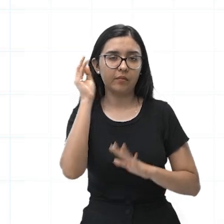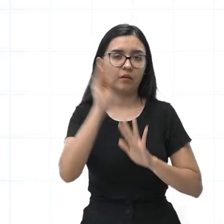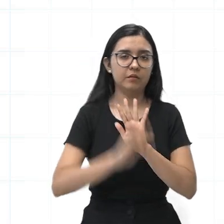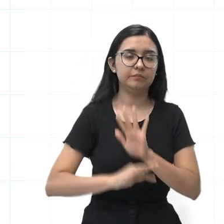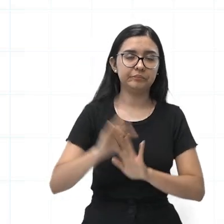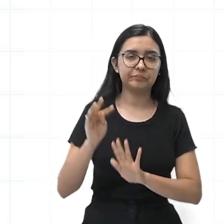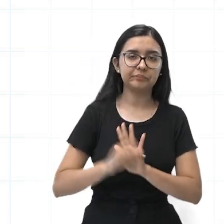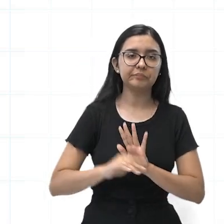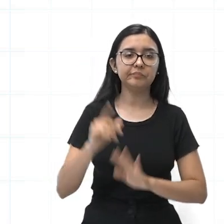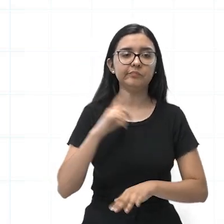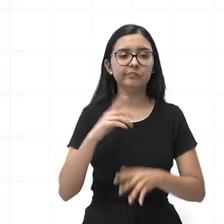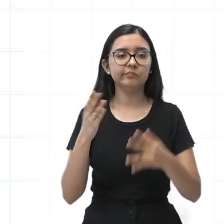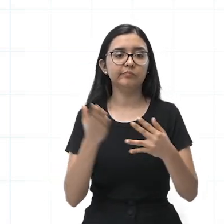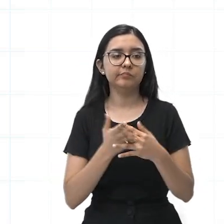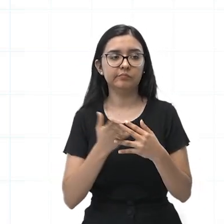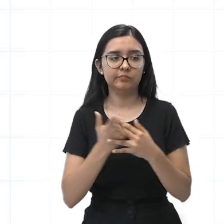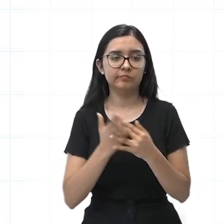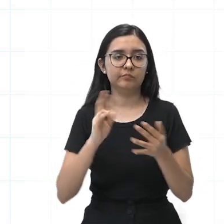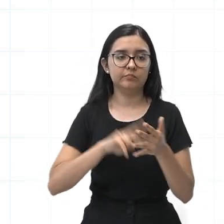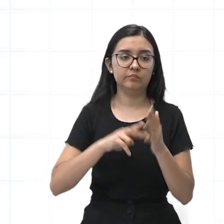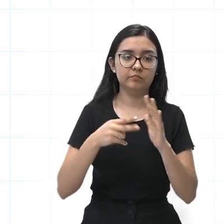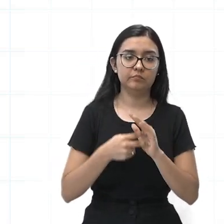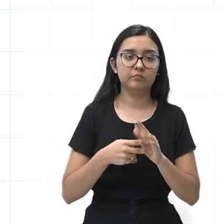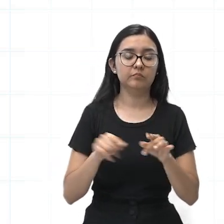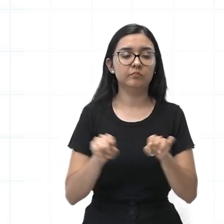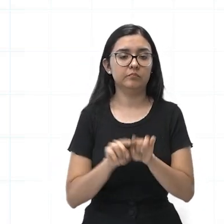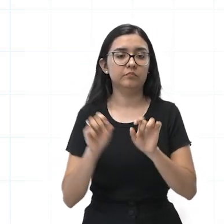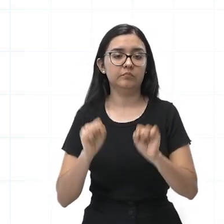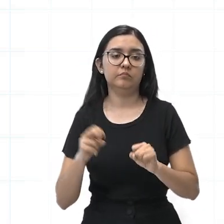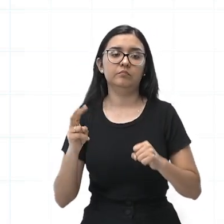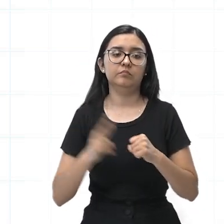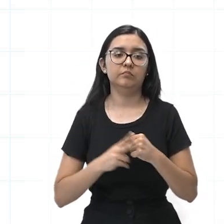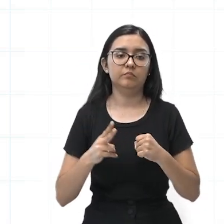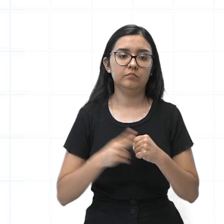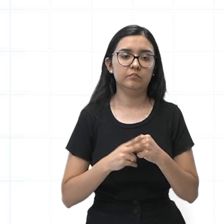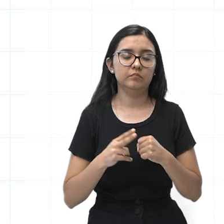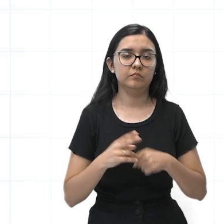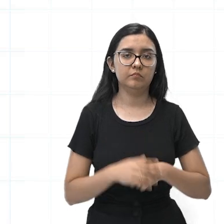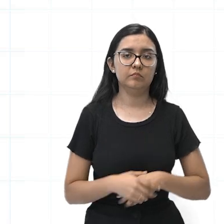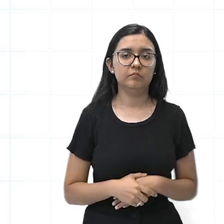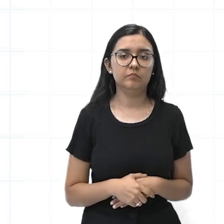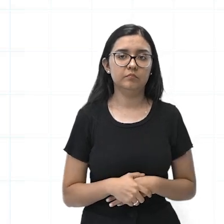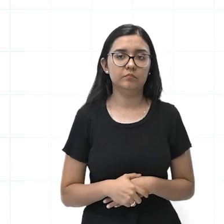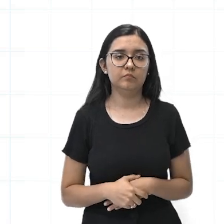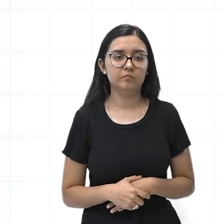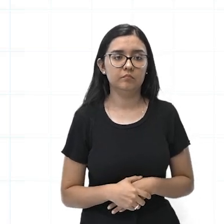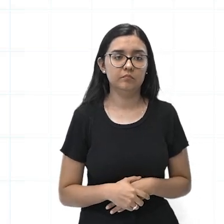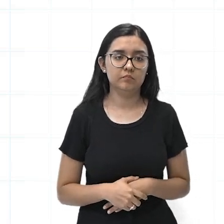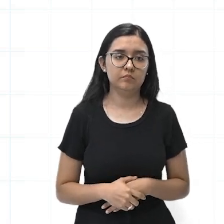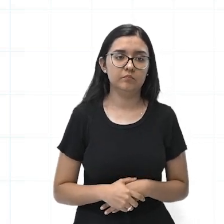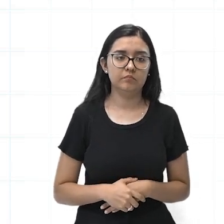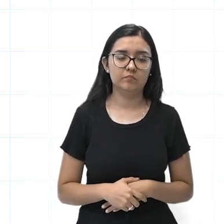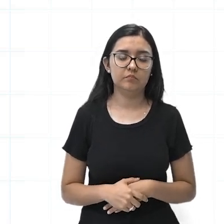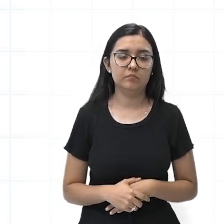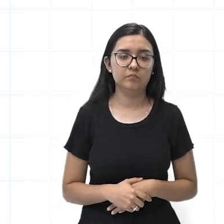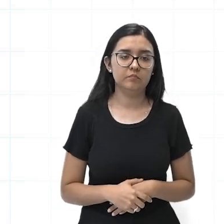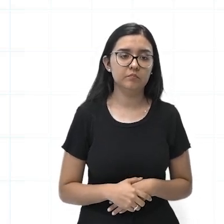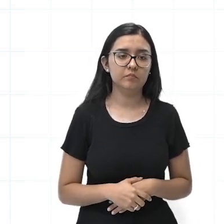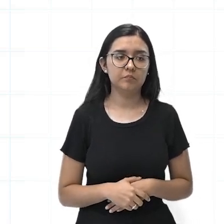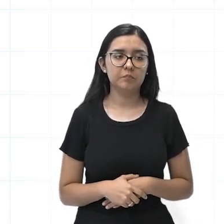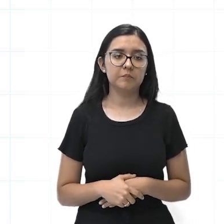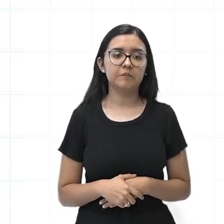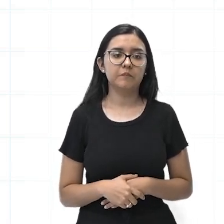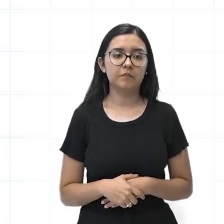significa intervalo. Break, intervalo. Tá? Mas ele também pode ser um verbo, tá? To break, né? To break é parar,